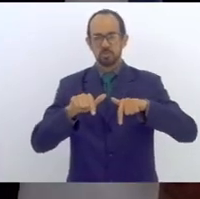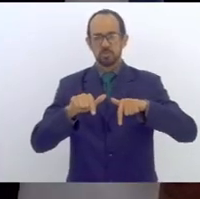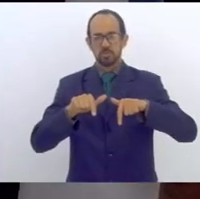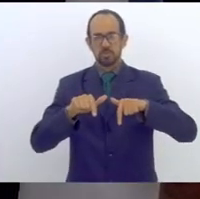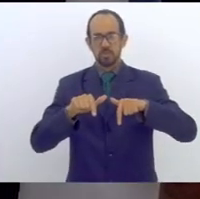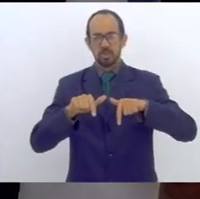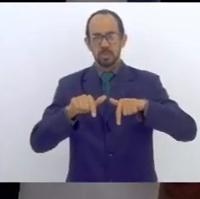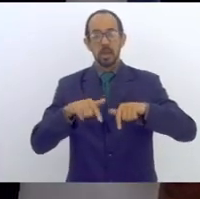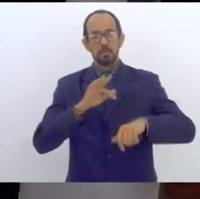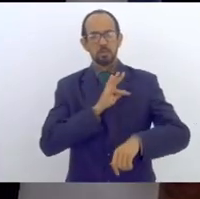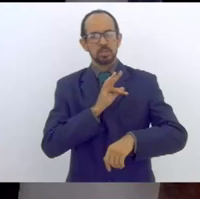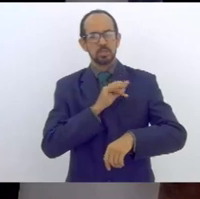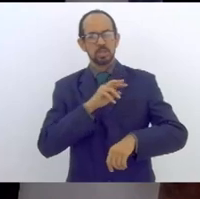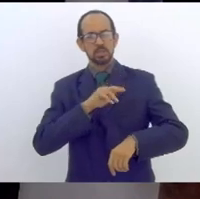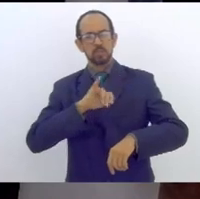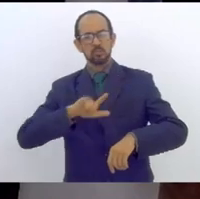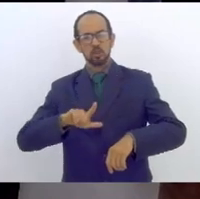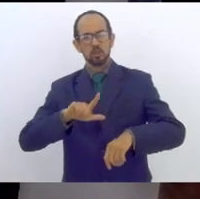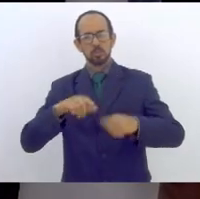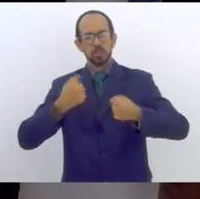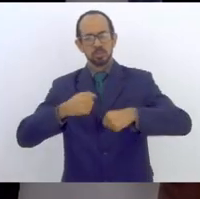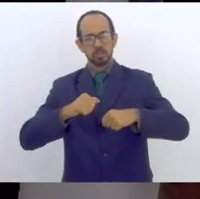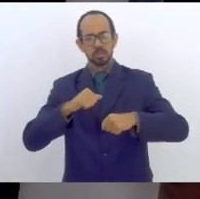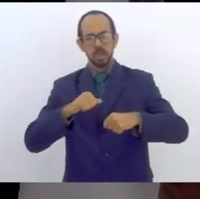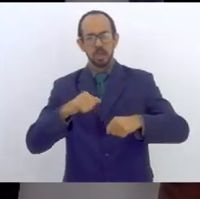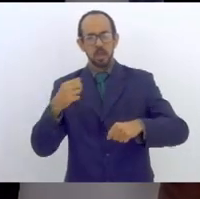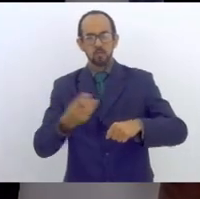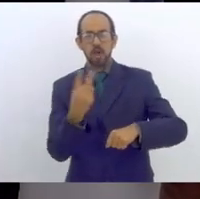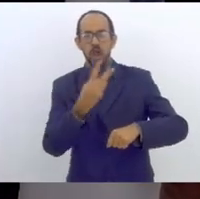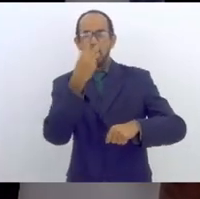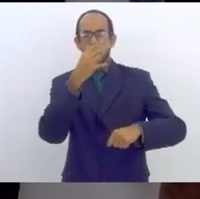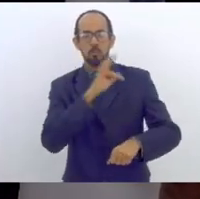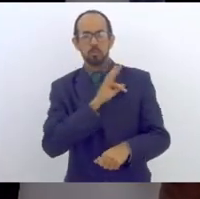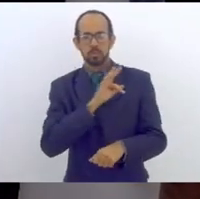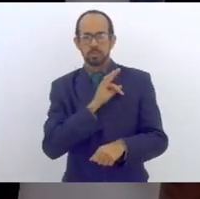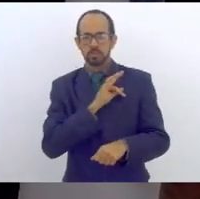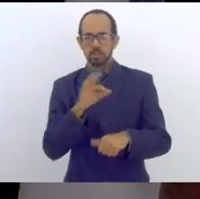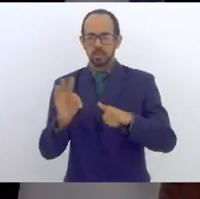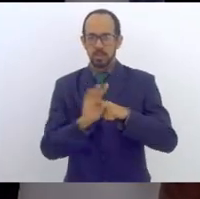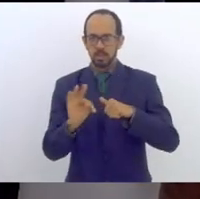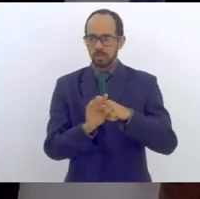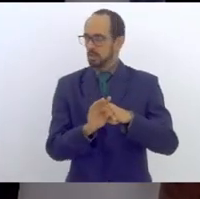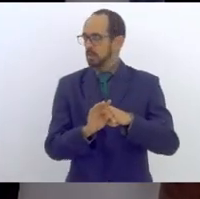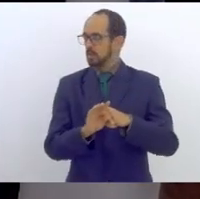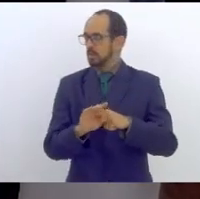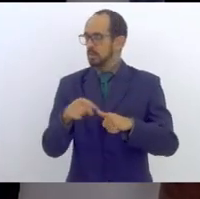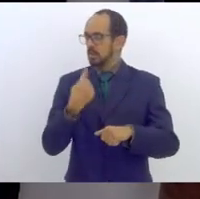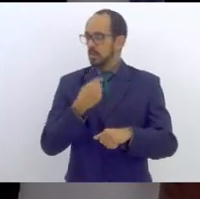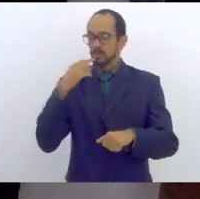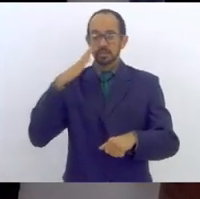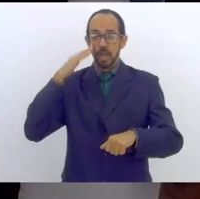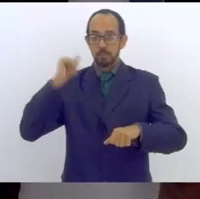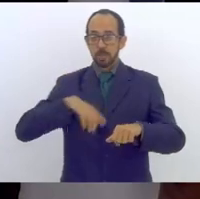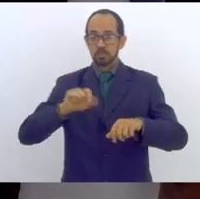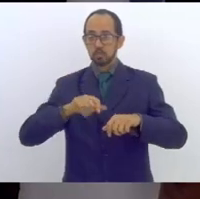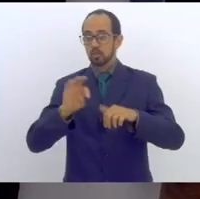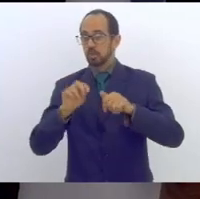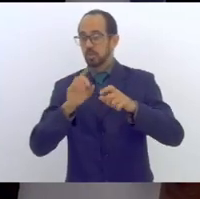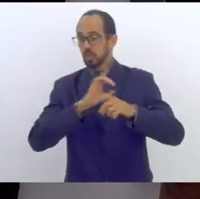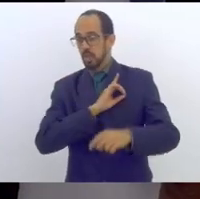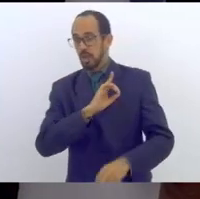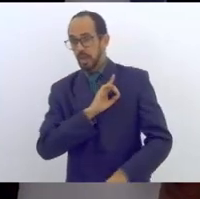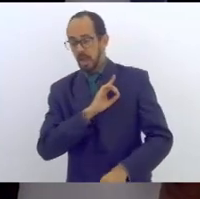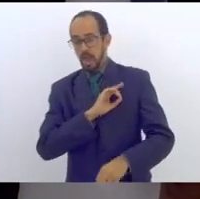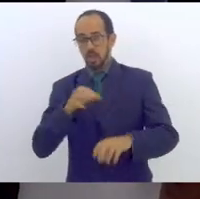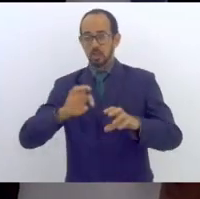importância a polícia técnica nós sabemos que o investigador o oficial de cartório delegado todos eles